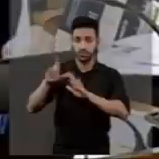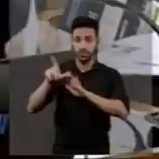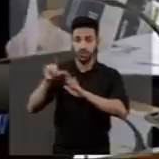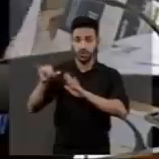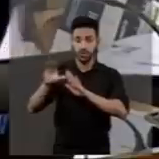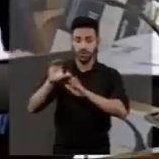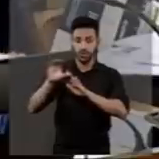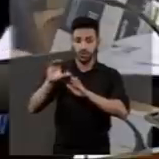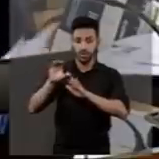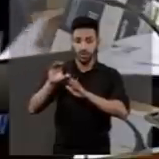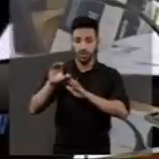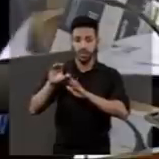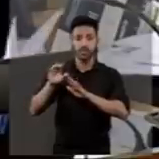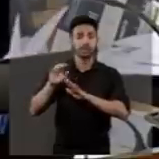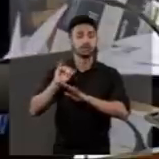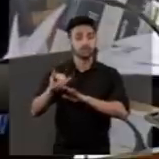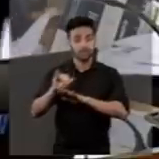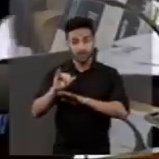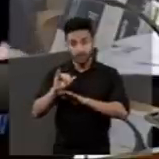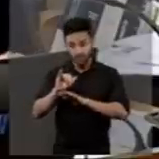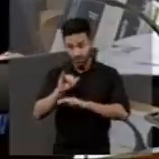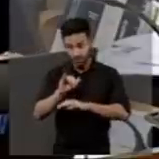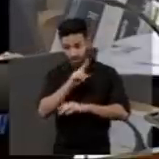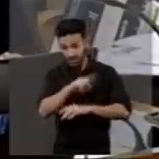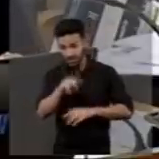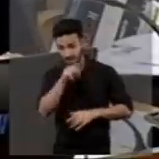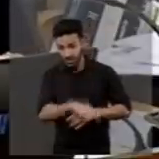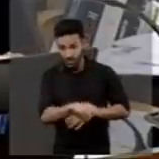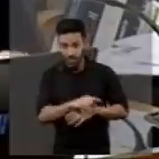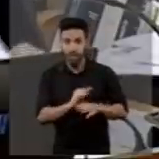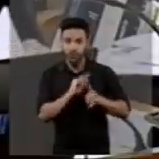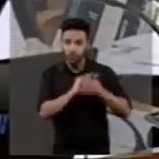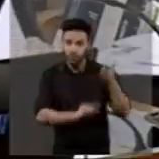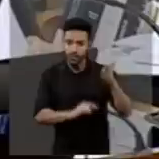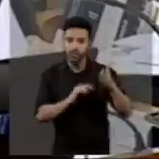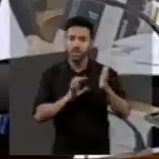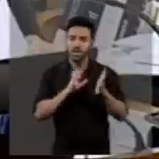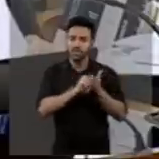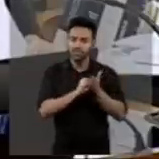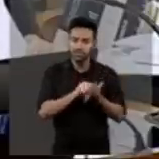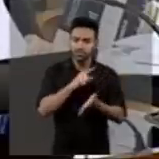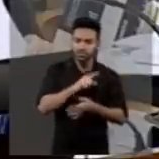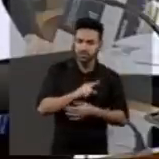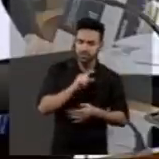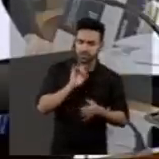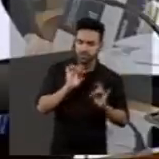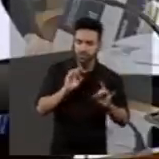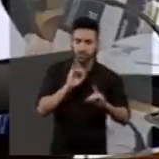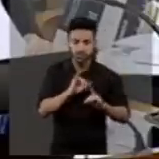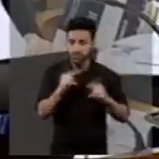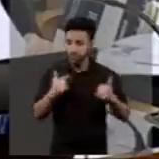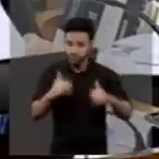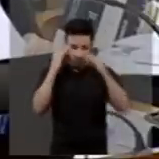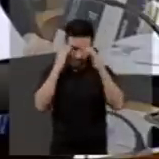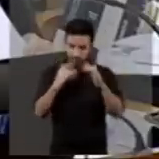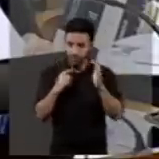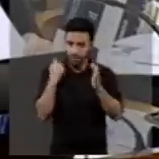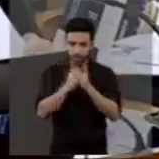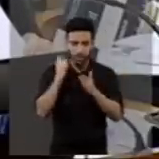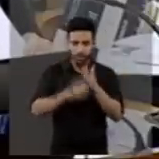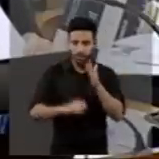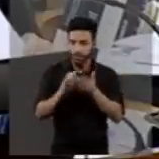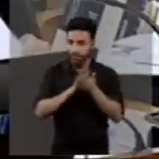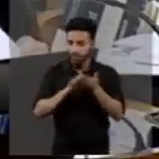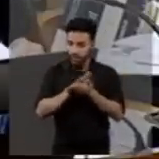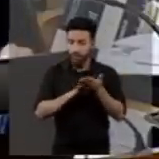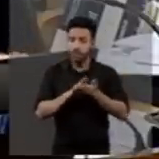de cancelamento do registro especial, na hipótese do não cumprimento de obrigação tributária